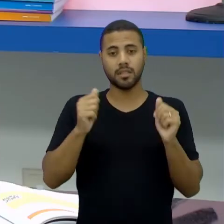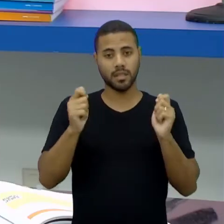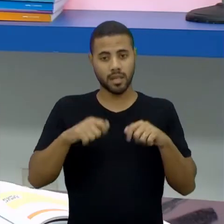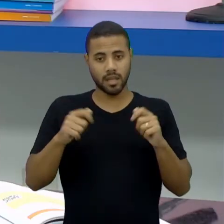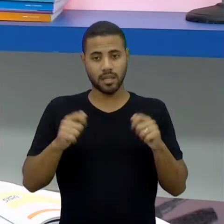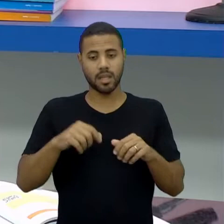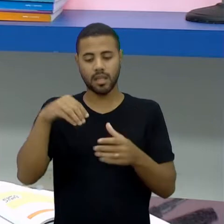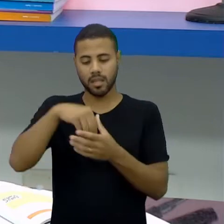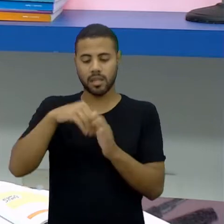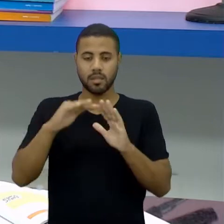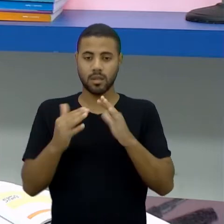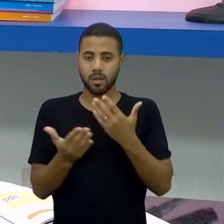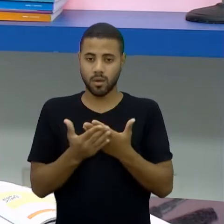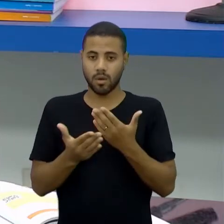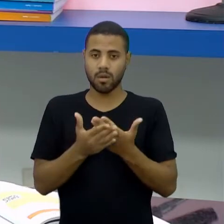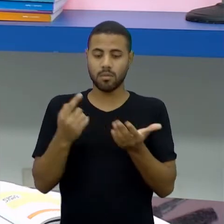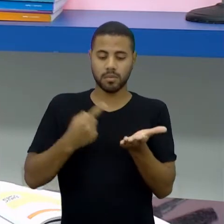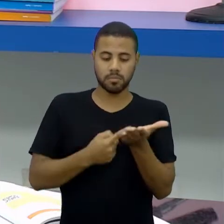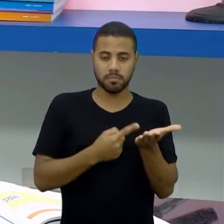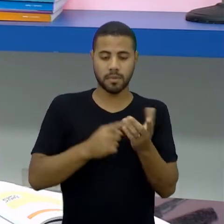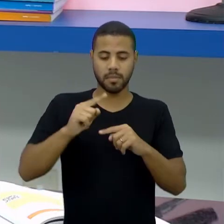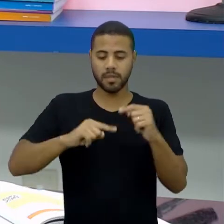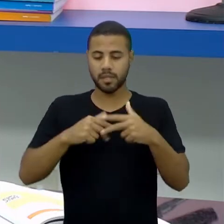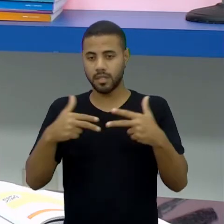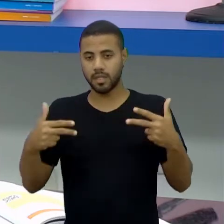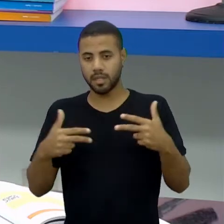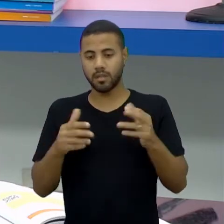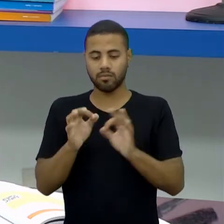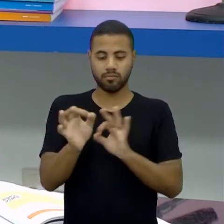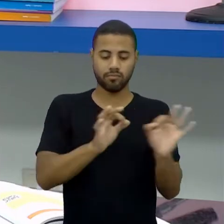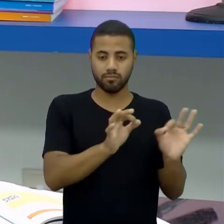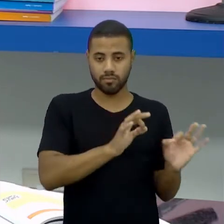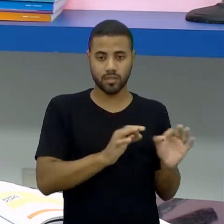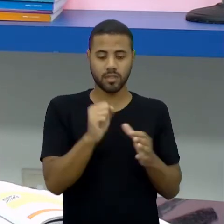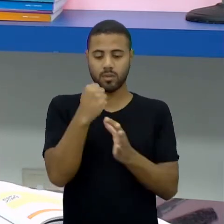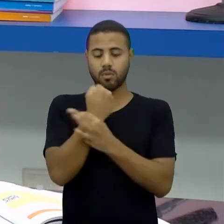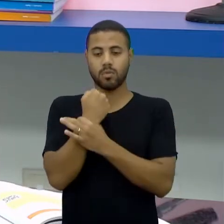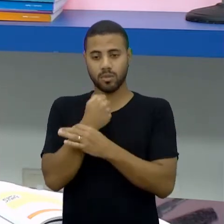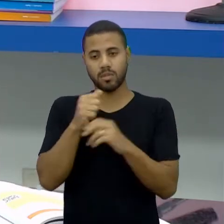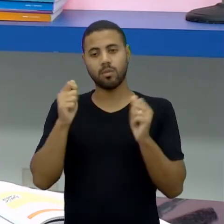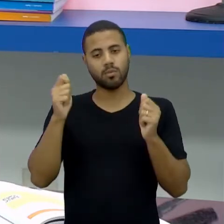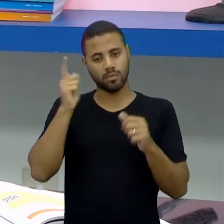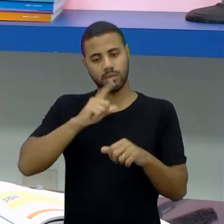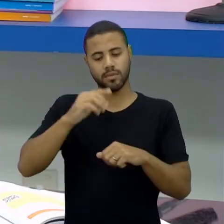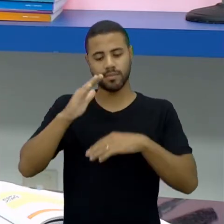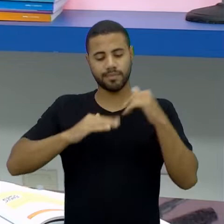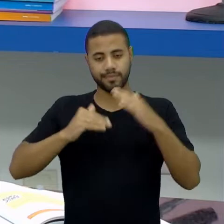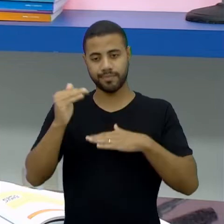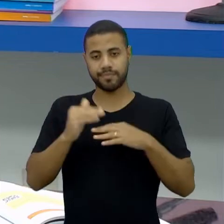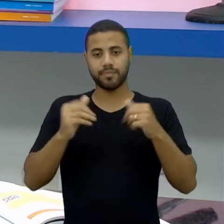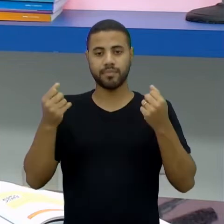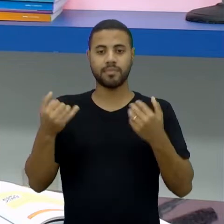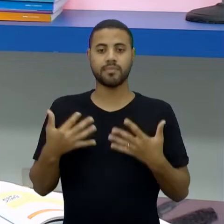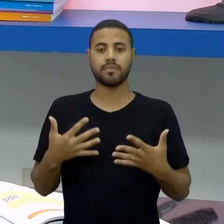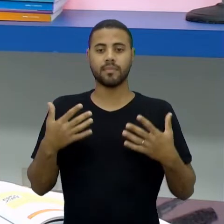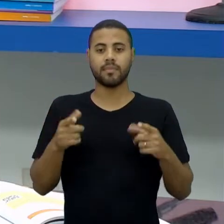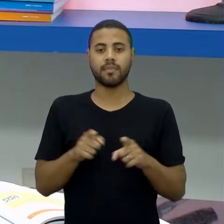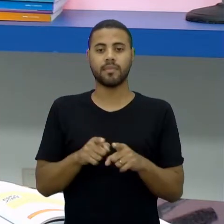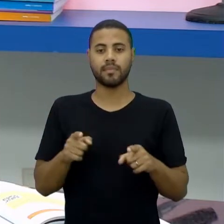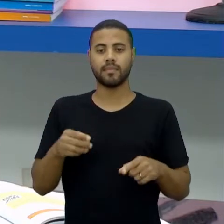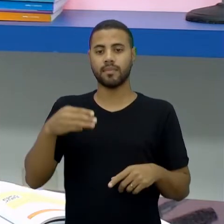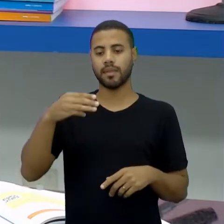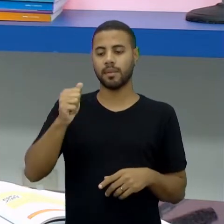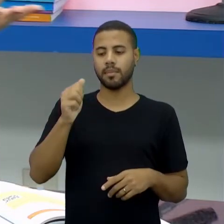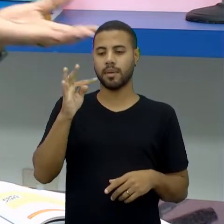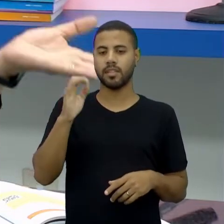na escola, né? Tendo material, sendo organizado, eles poderiam praticar também. Falamos da Martine Grael